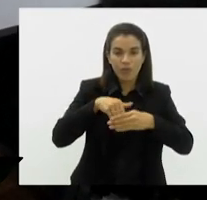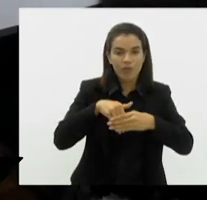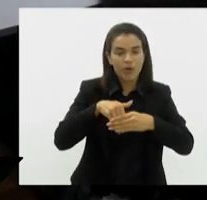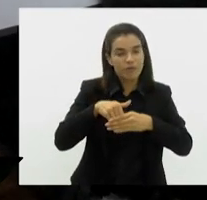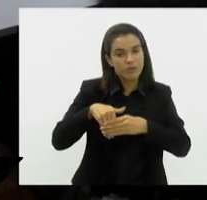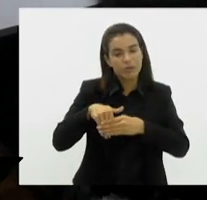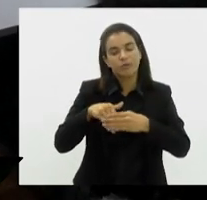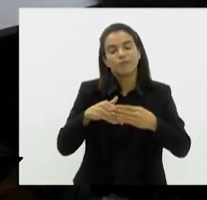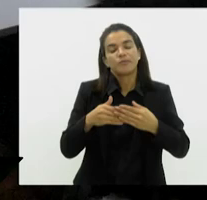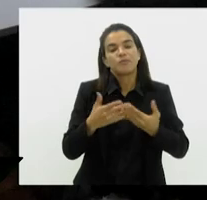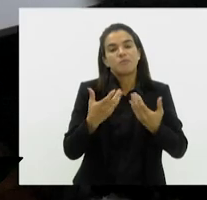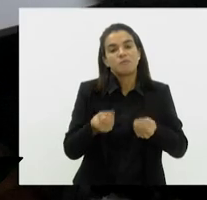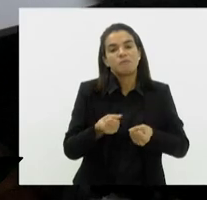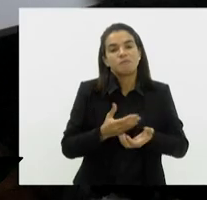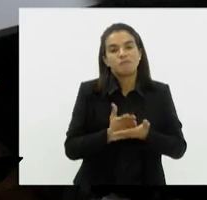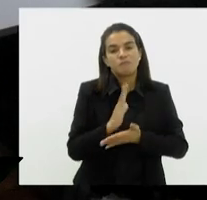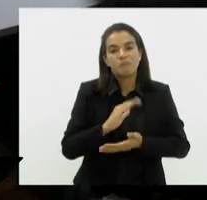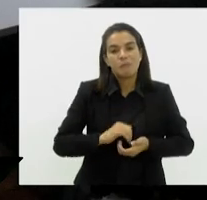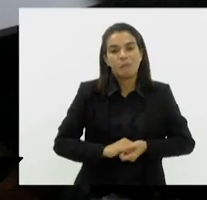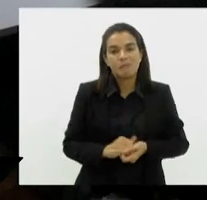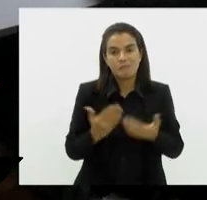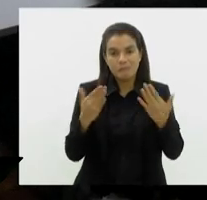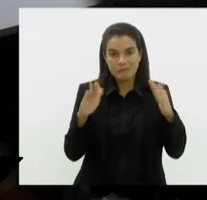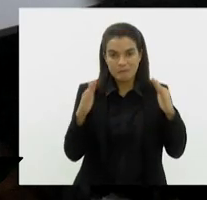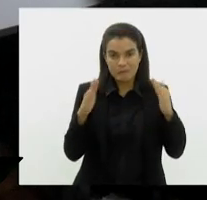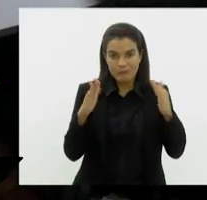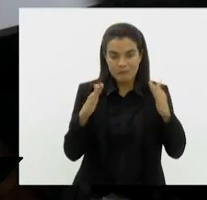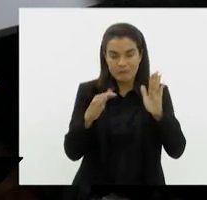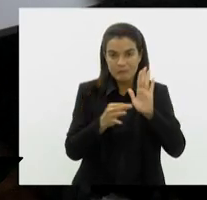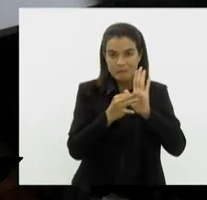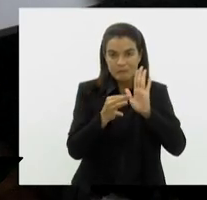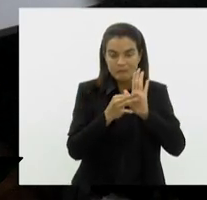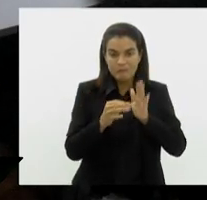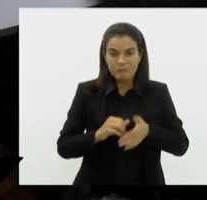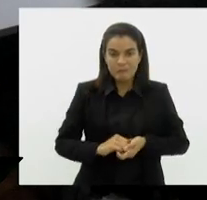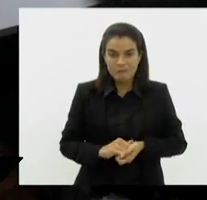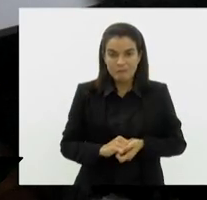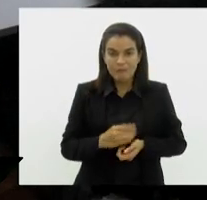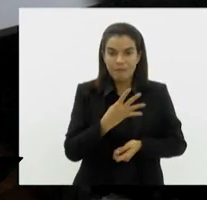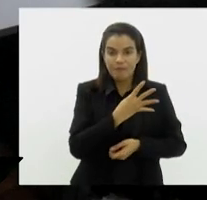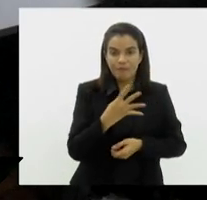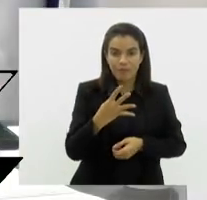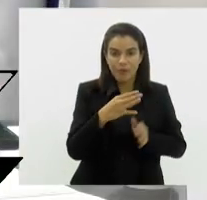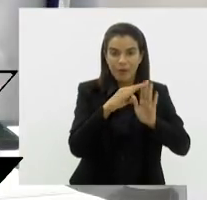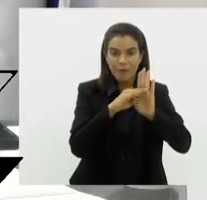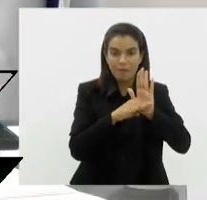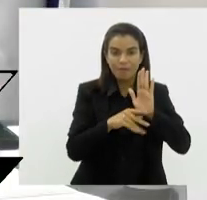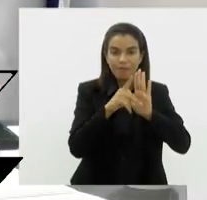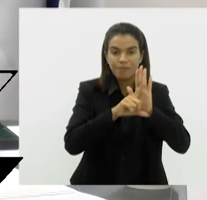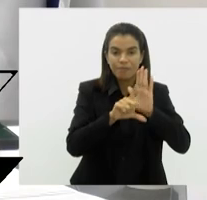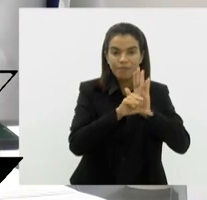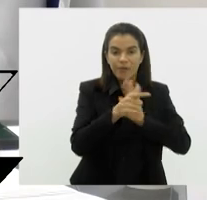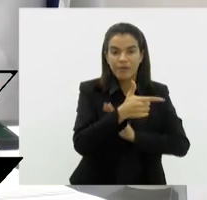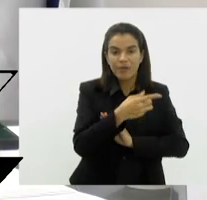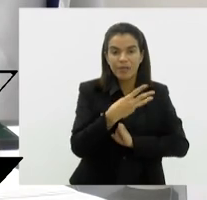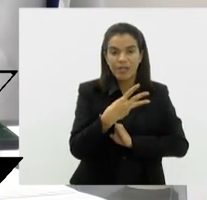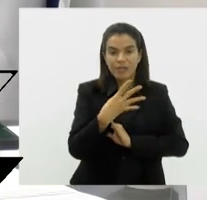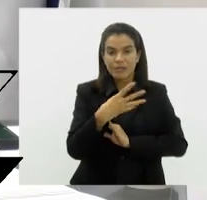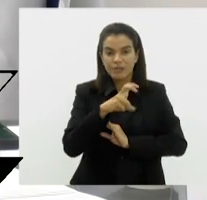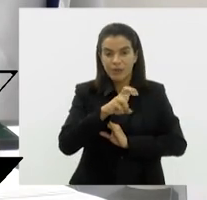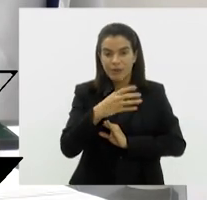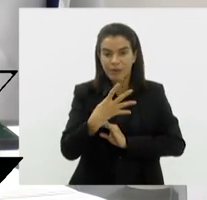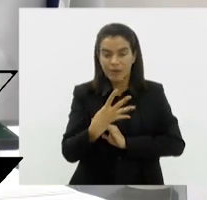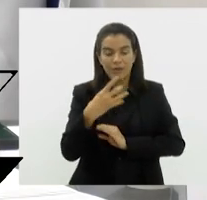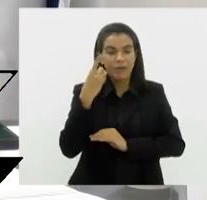permaneçam como estão, aprovado. Parabenizar o deputado Dell'Aroria pelo parecer. Obrigado. 44 da pauta. Projeto de lei 2354 de 23, de